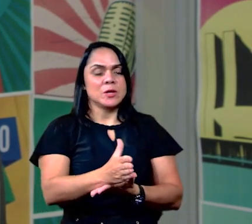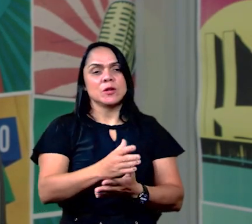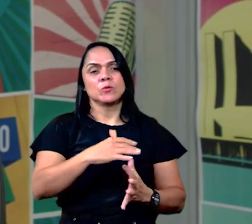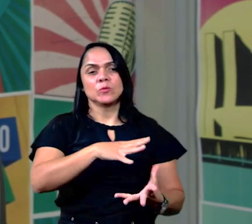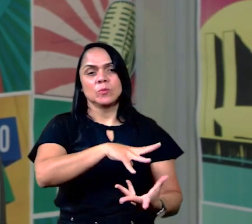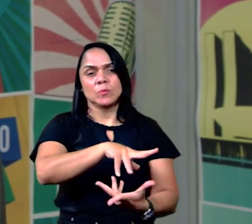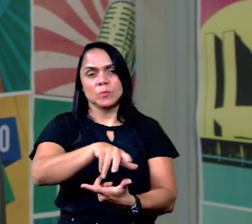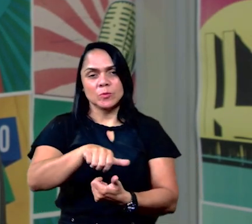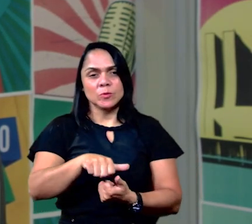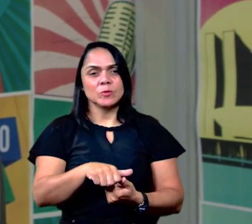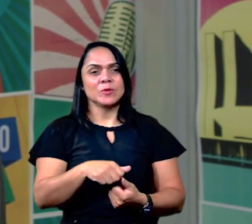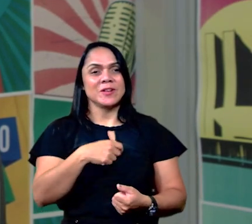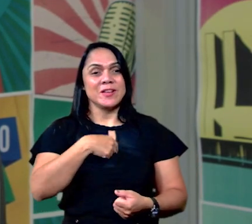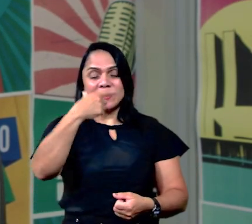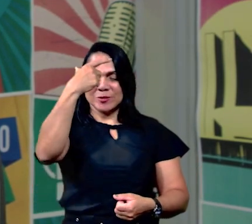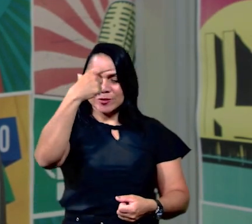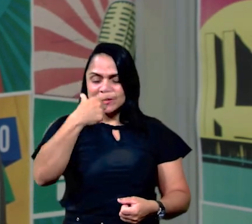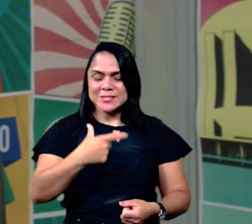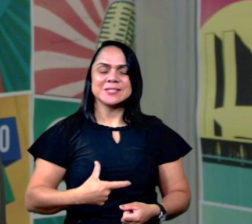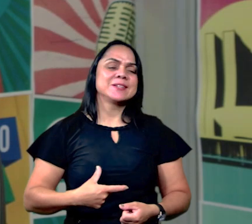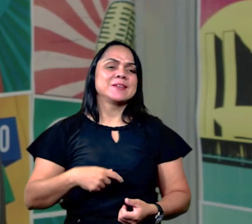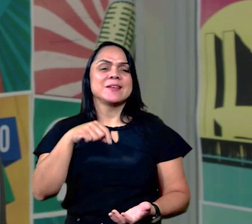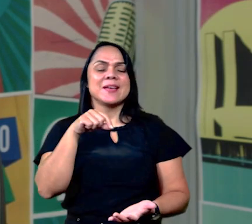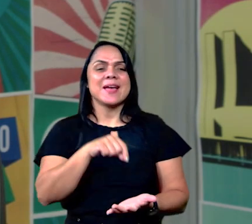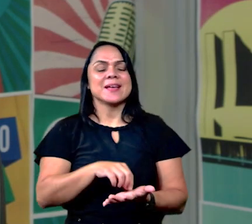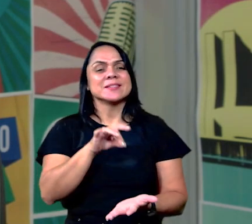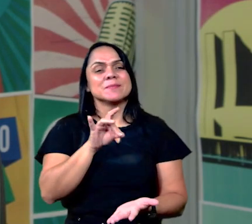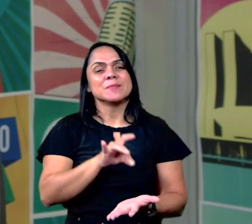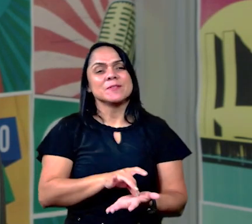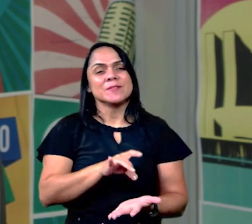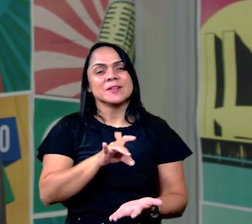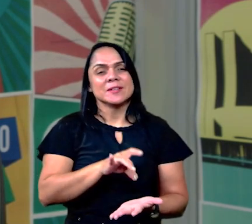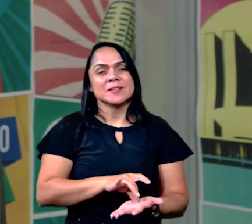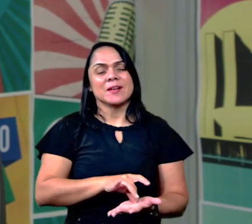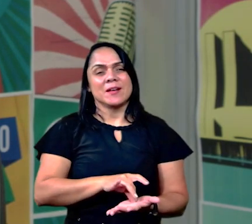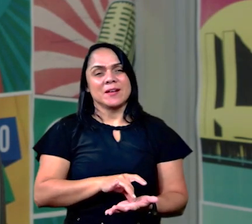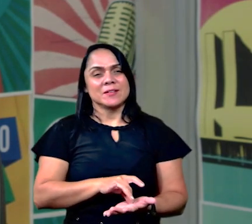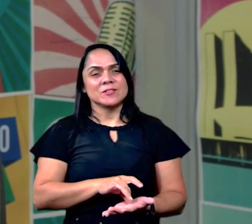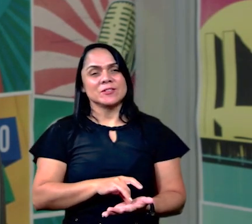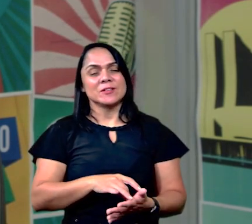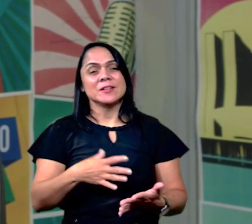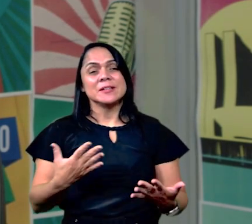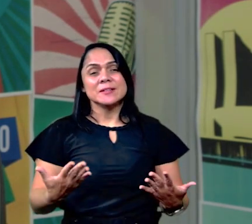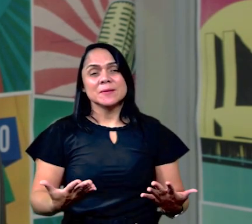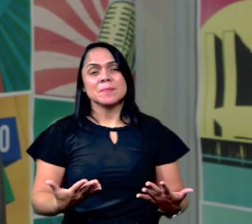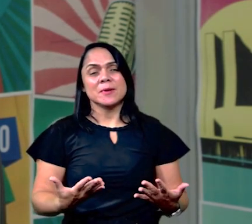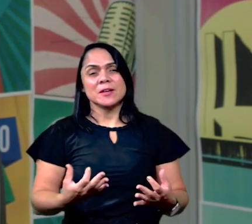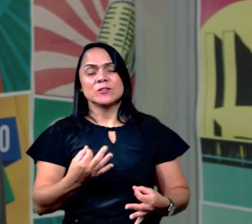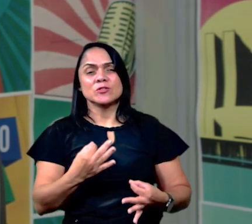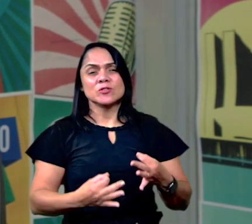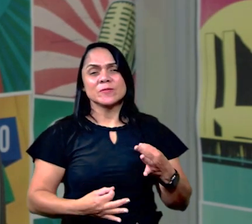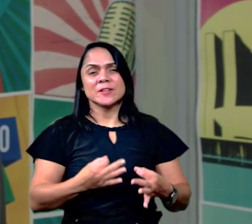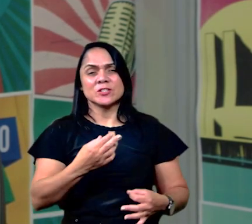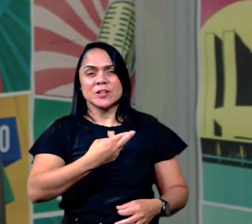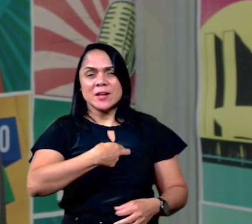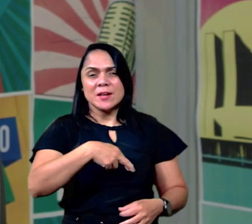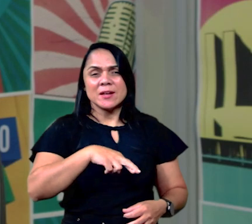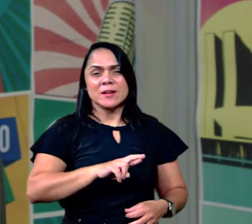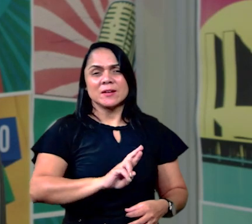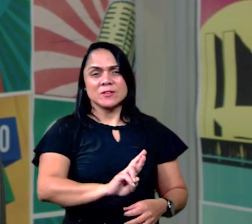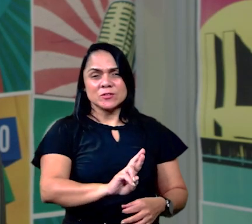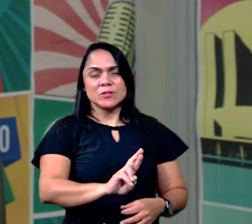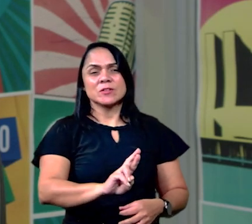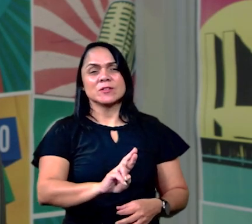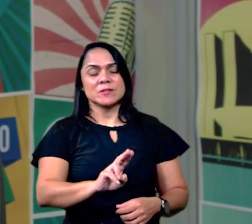sou assim, essa é a minha verdade, todas as pessoas têm que ser igual a mim, e com justificativas, sejam religiosas ou sejam até